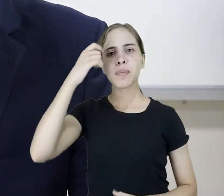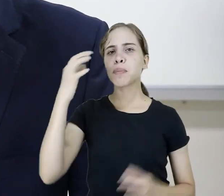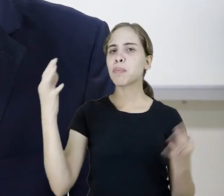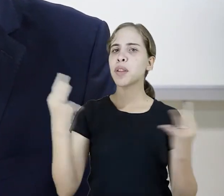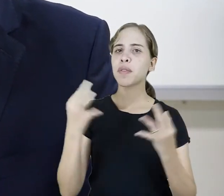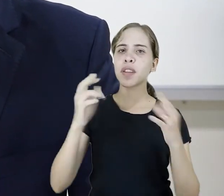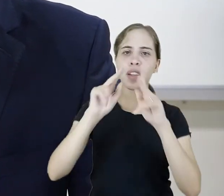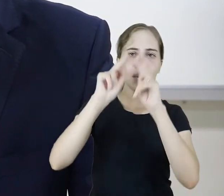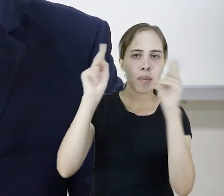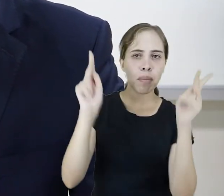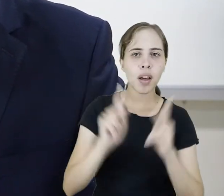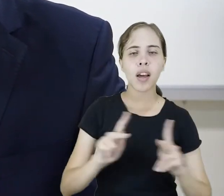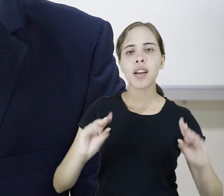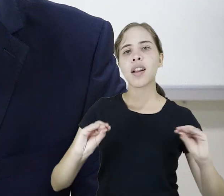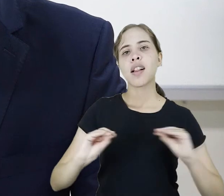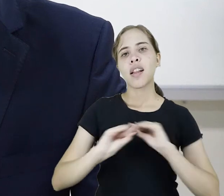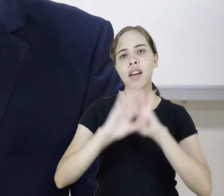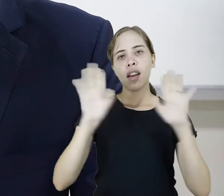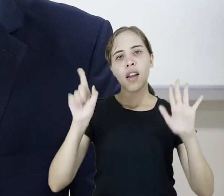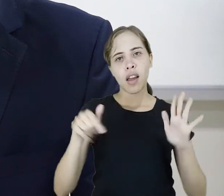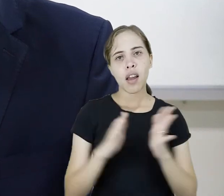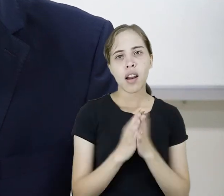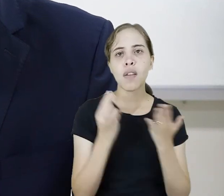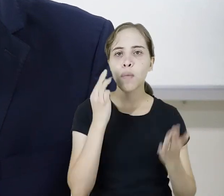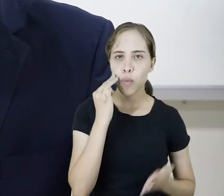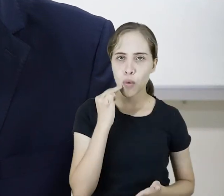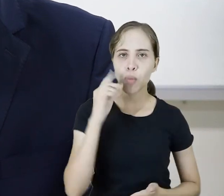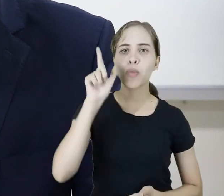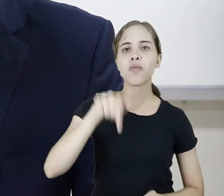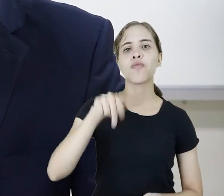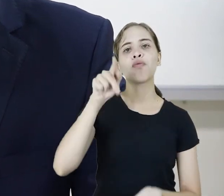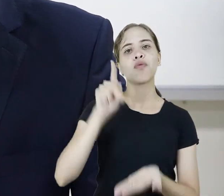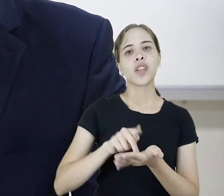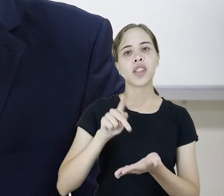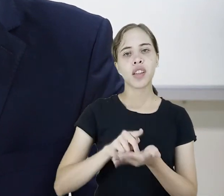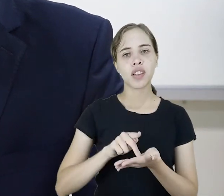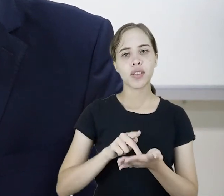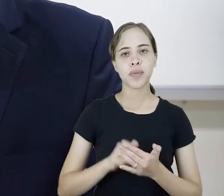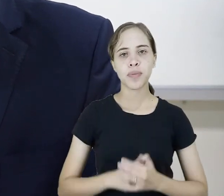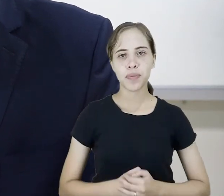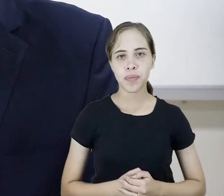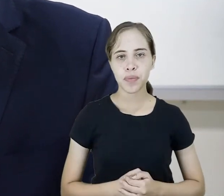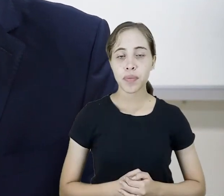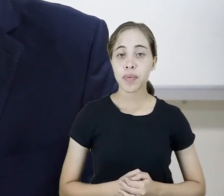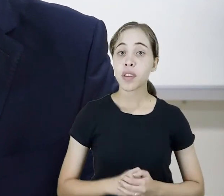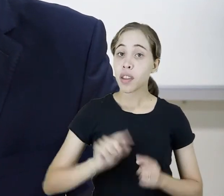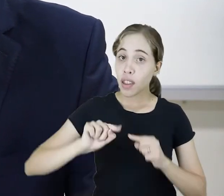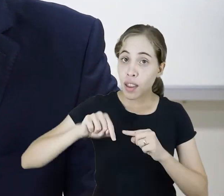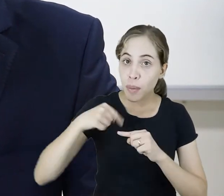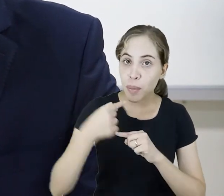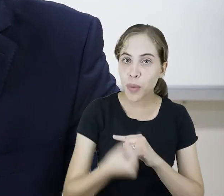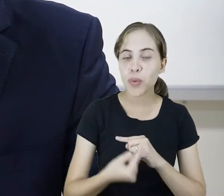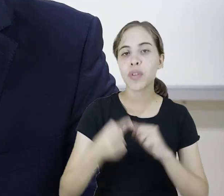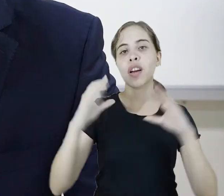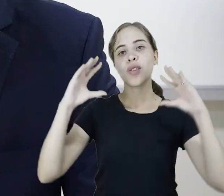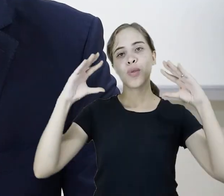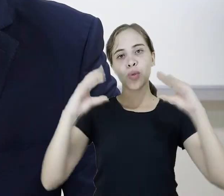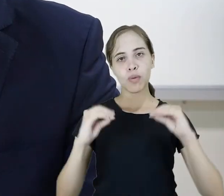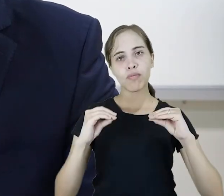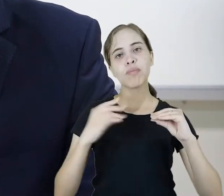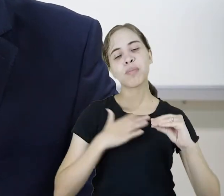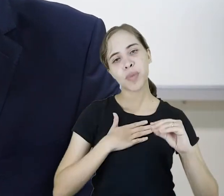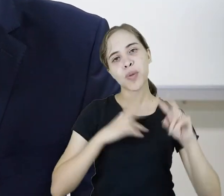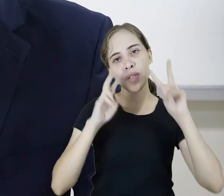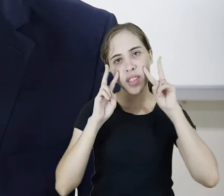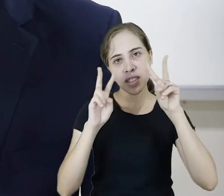e clareza, que o livro de Mórmon é verdadeiro. Mais tarde, naquela noite, pude prestar